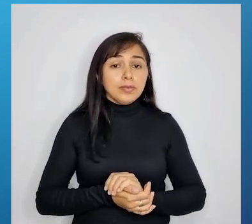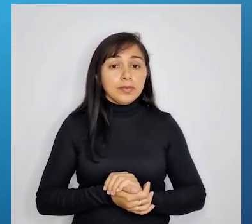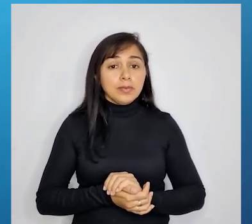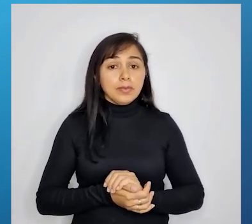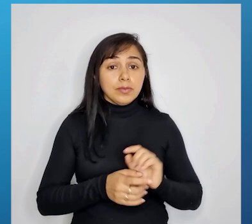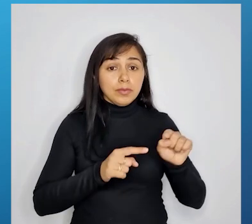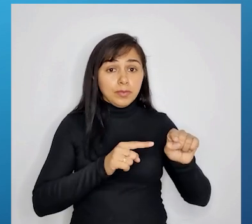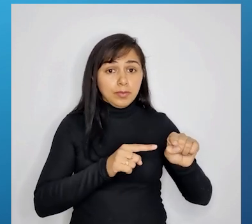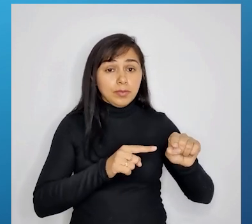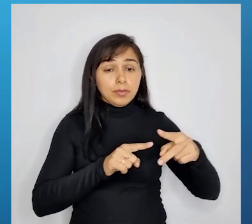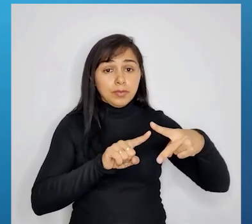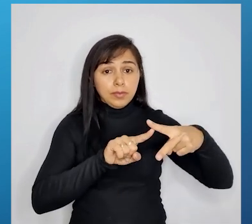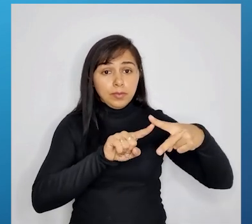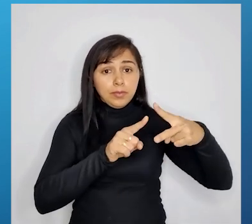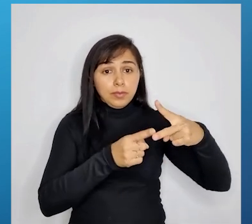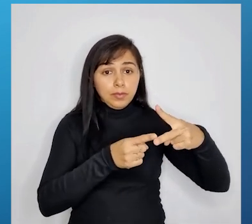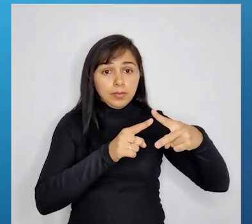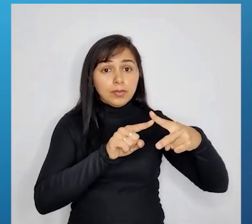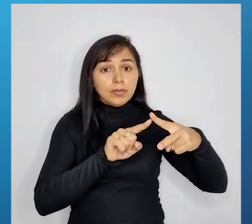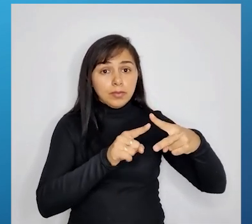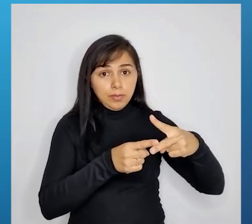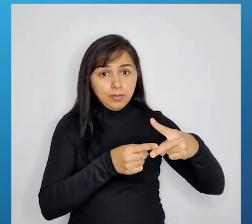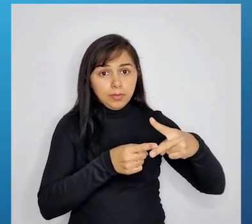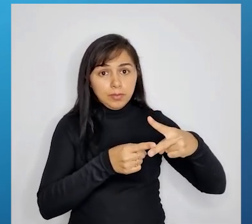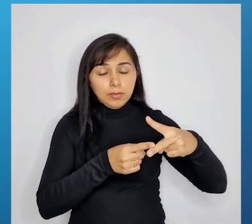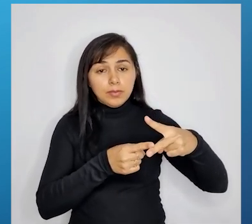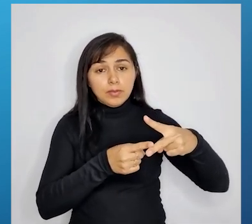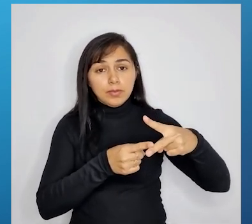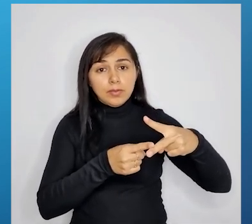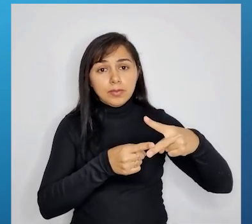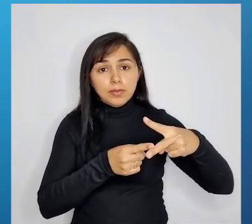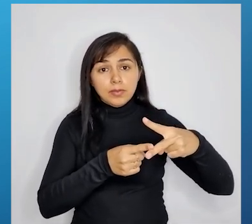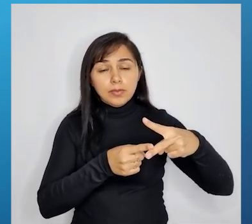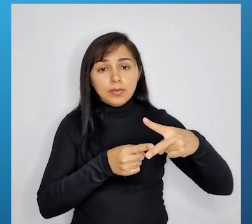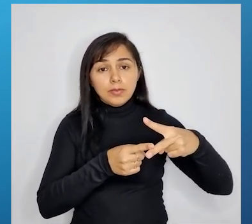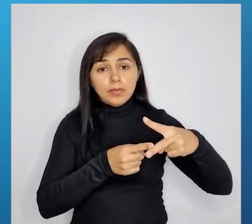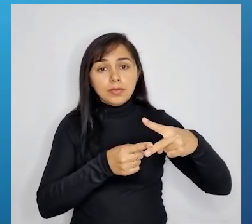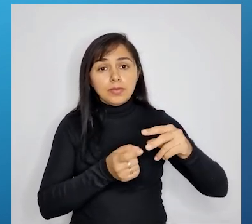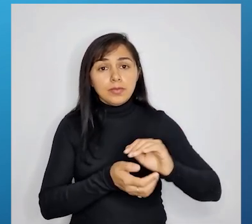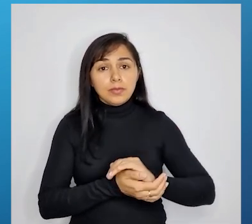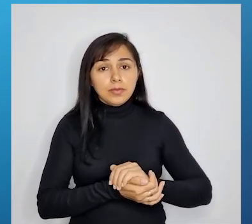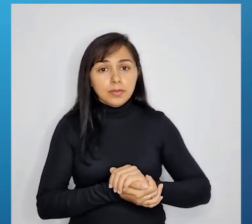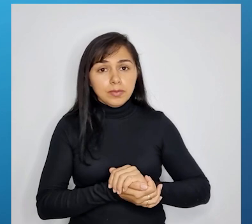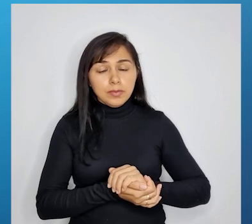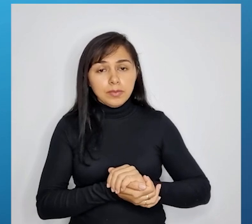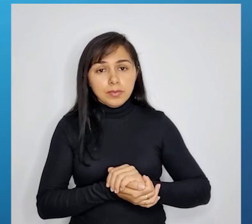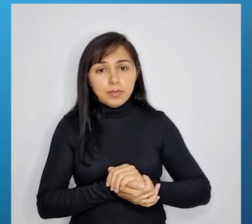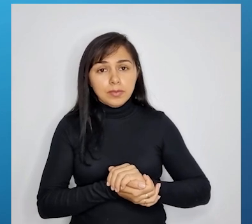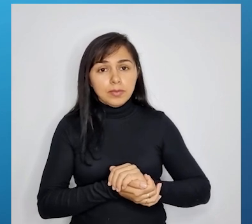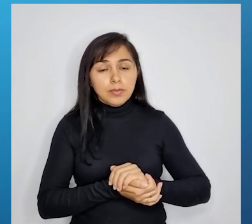existe um outro ângulo aqui de